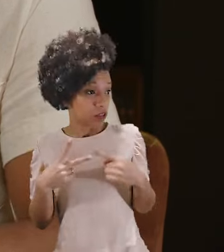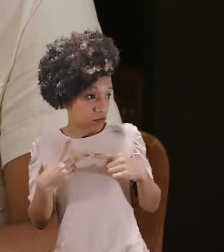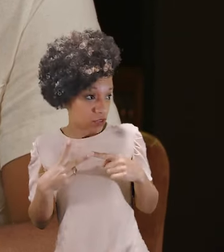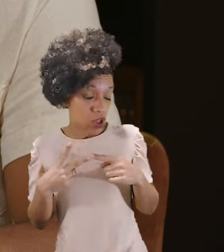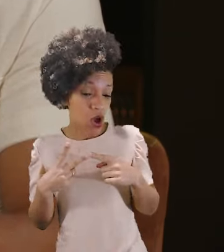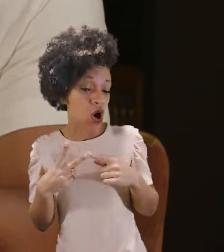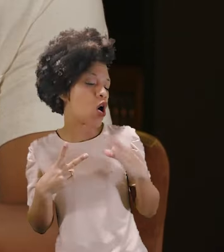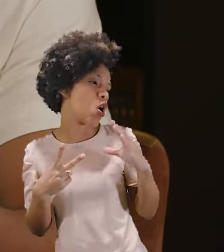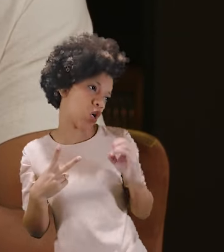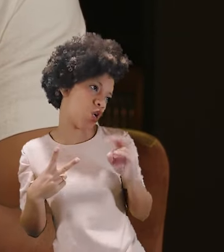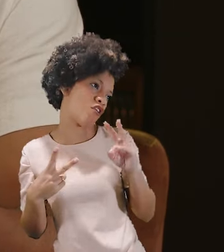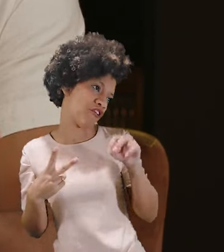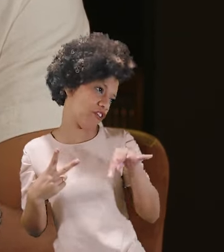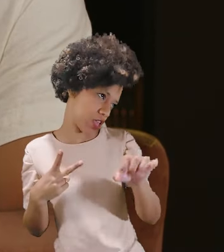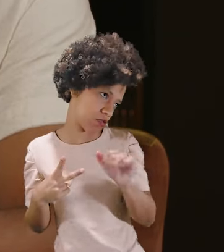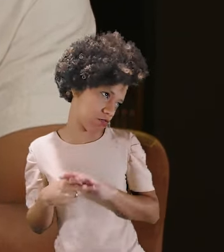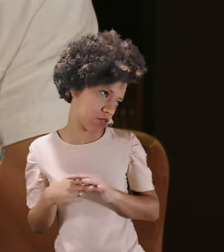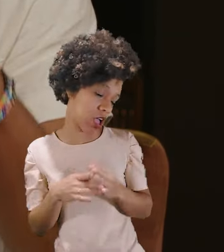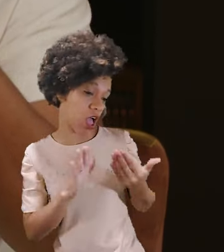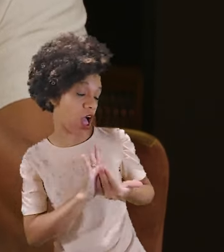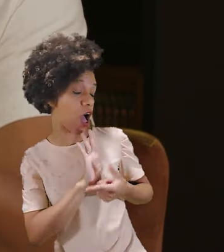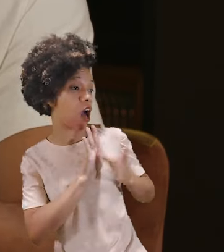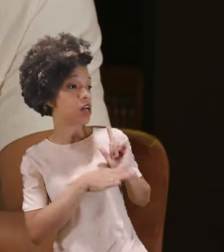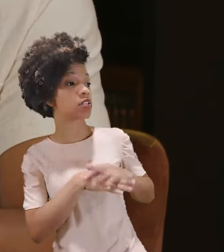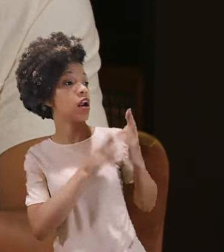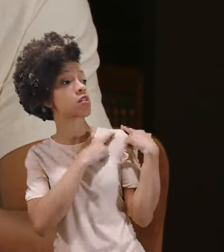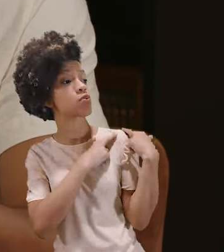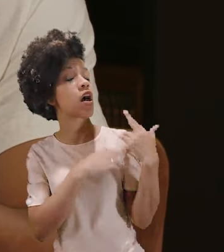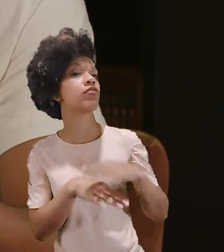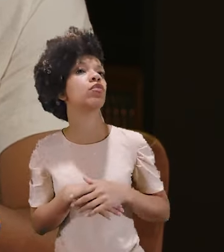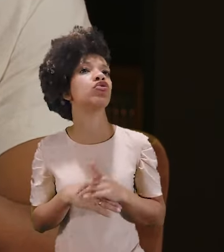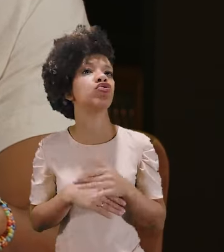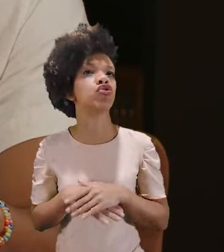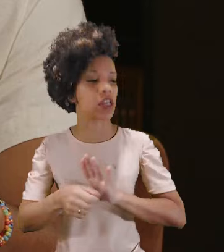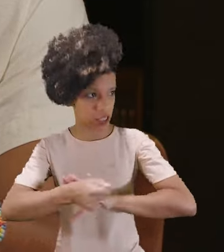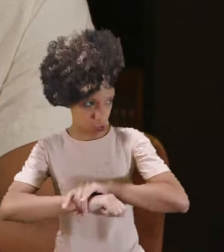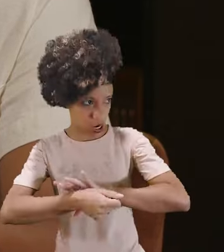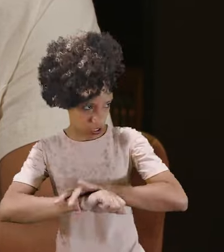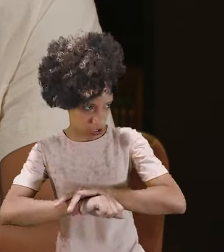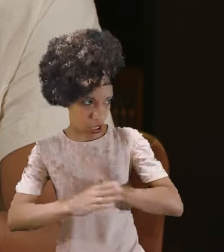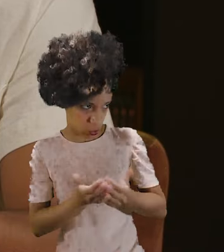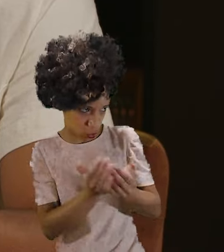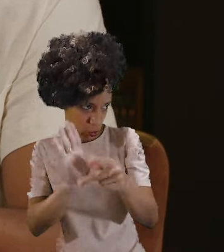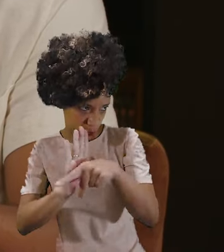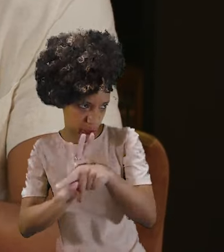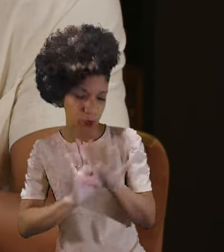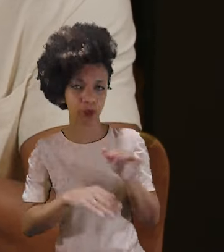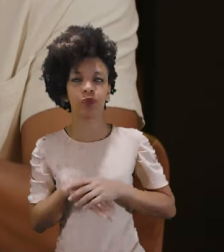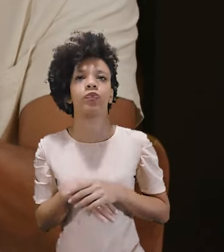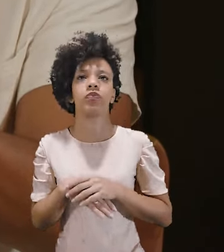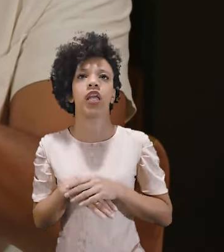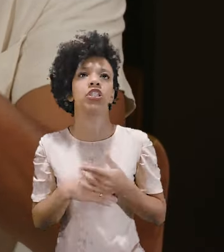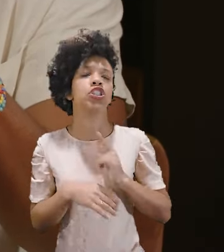depois eu vou para o colégio Eu por exemplo os pilotos no início a gente responsável pela parte segurança e então